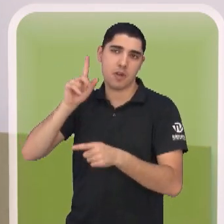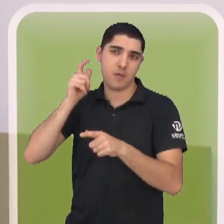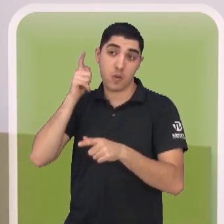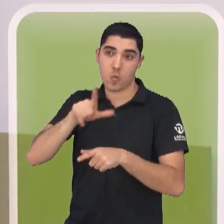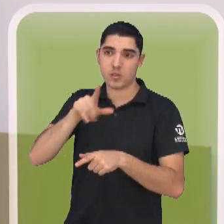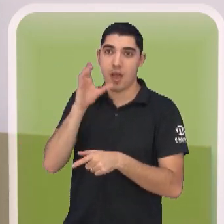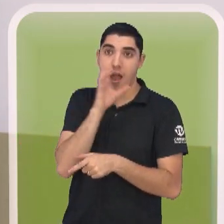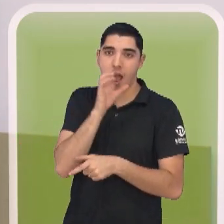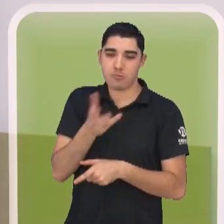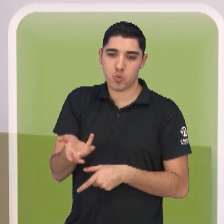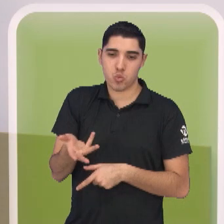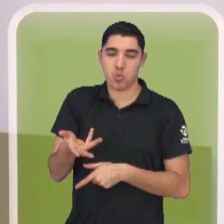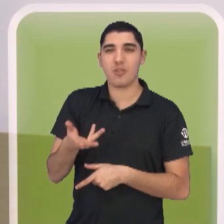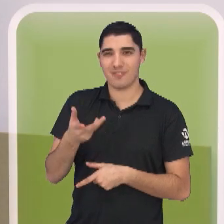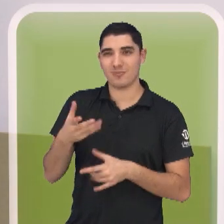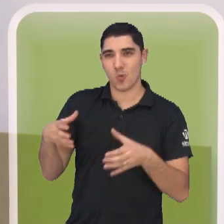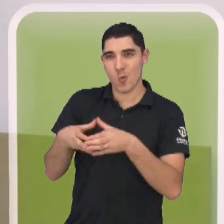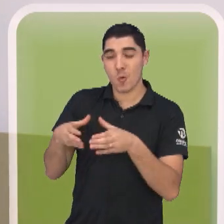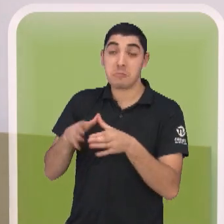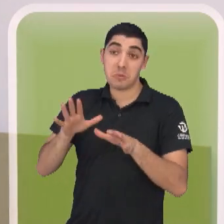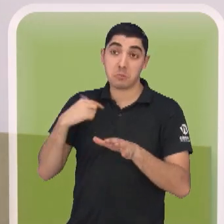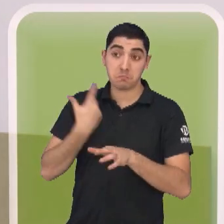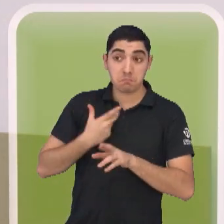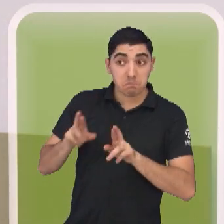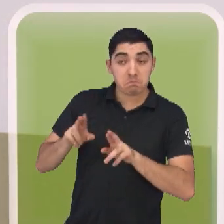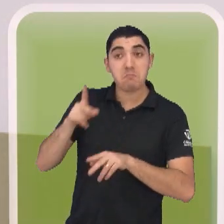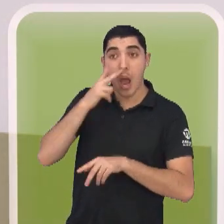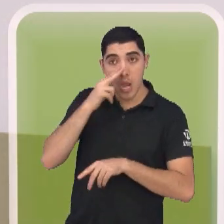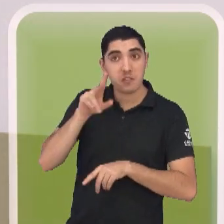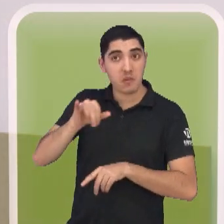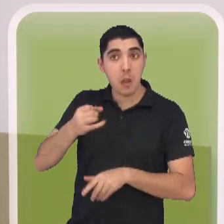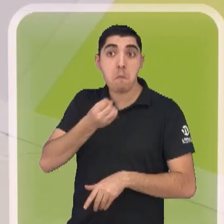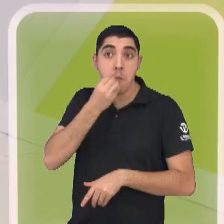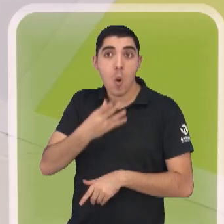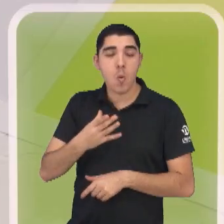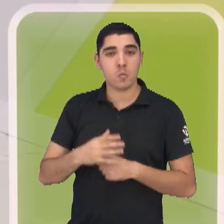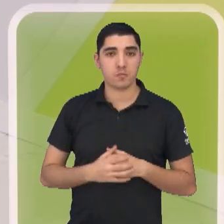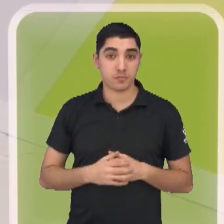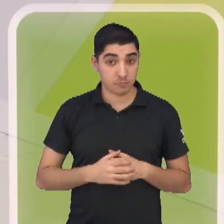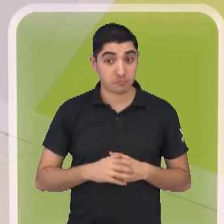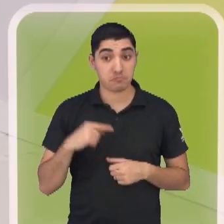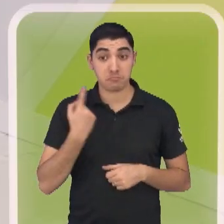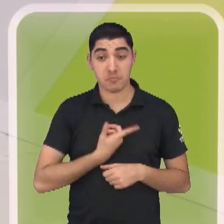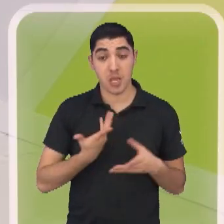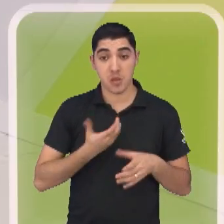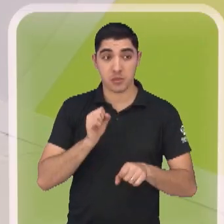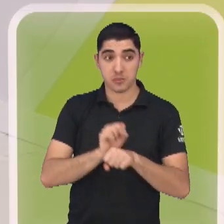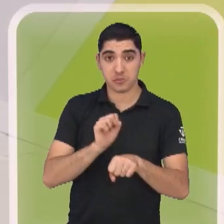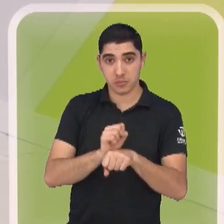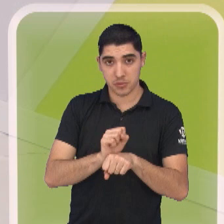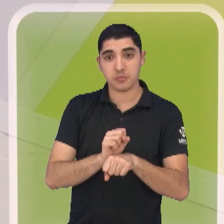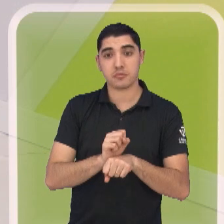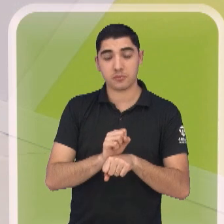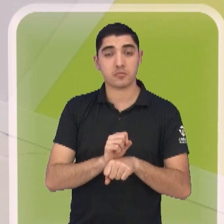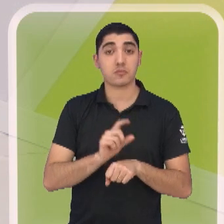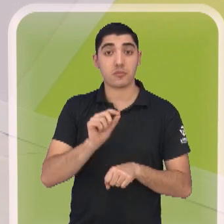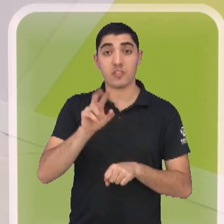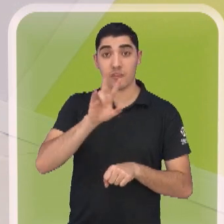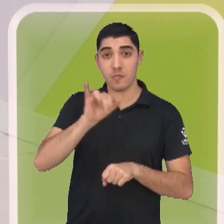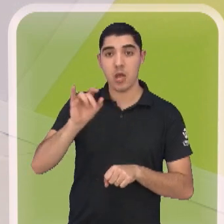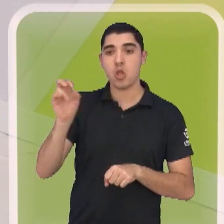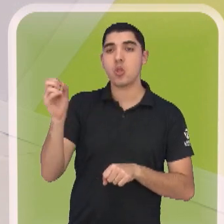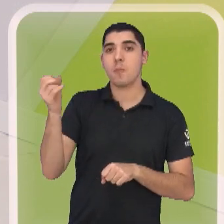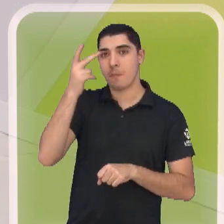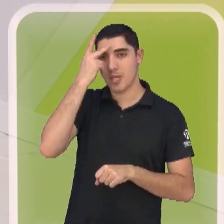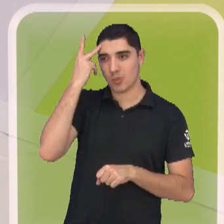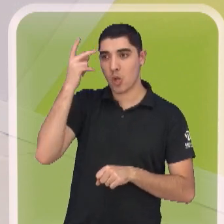parece ser uma montagem de um bom elenco vamos aguardar vamos ver se novos nomes serão apresentados